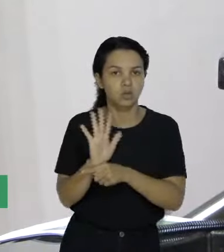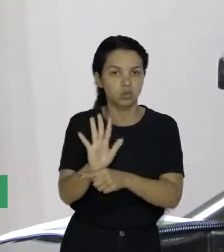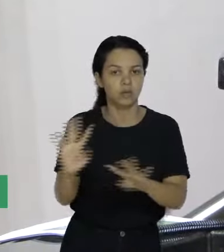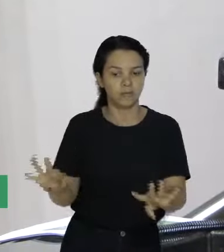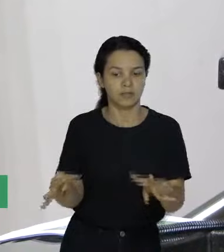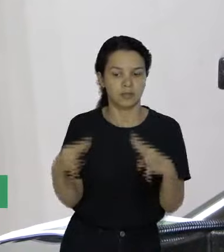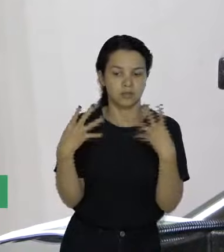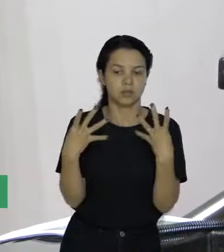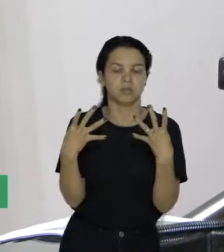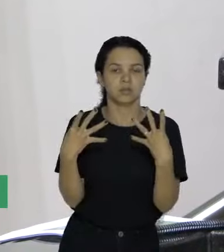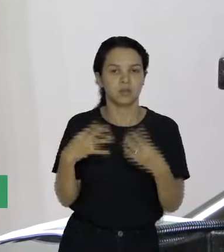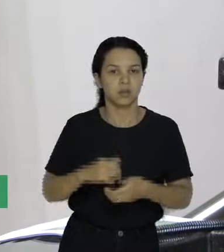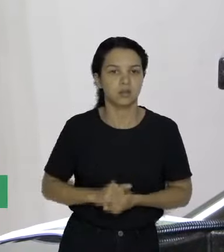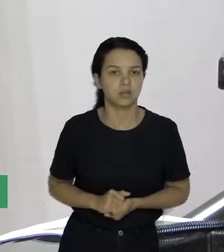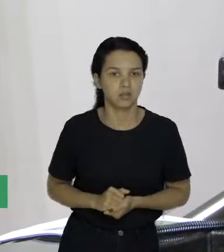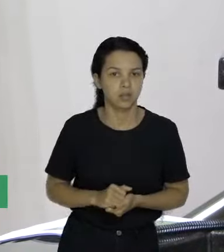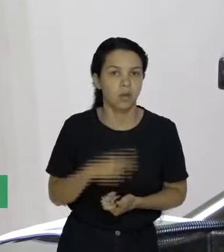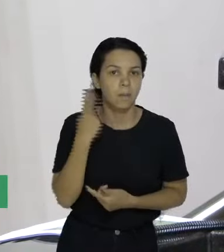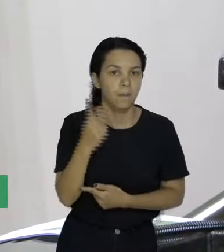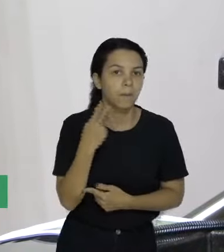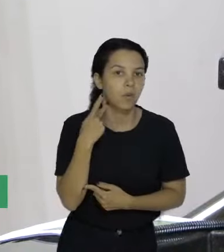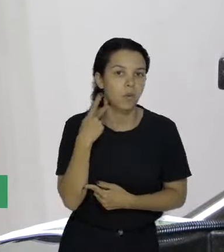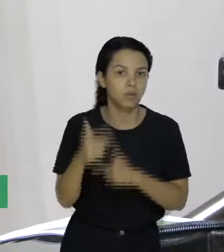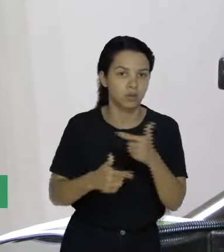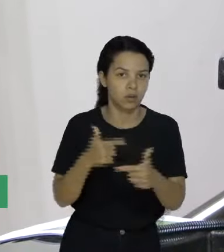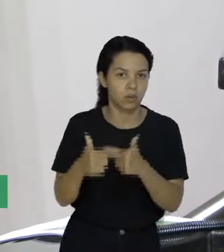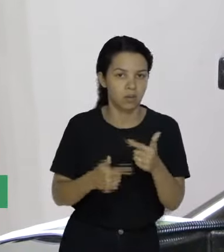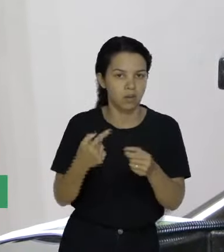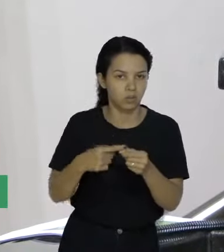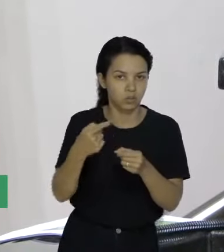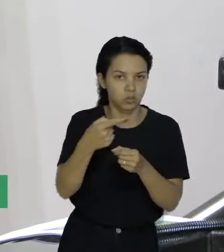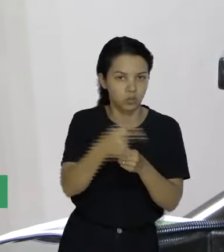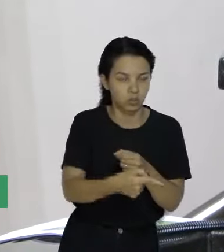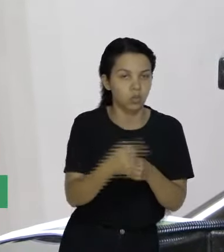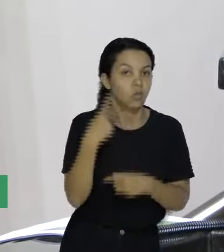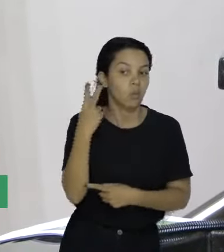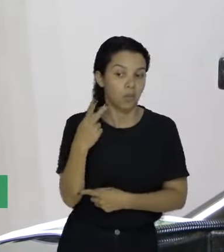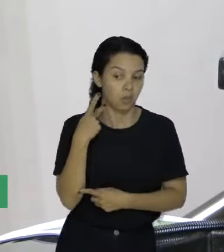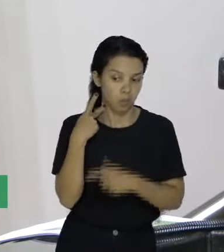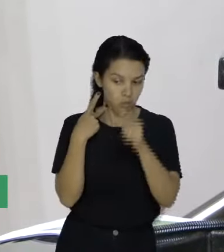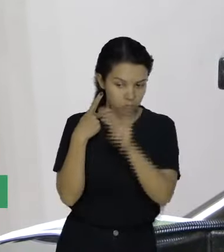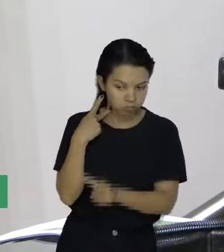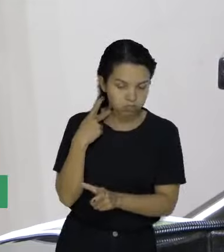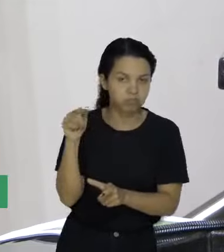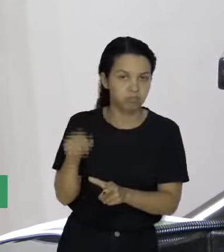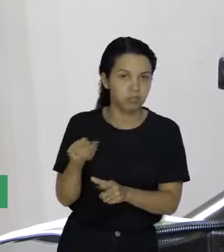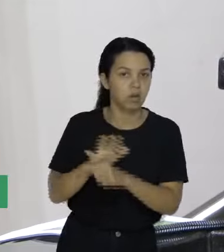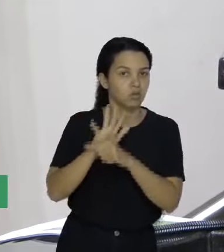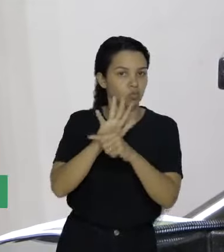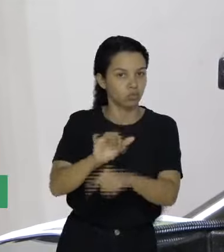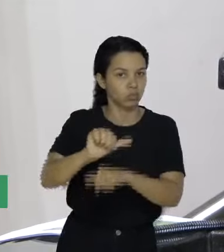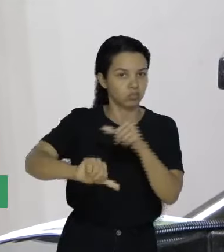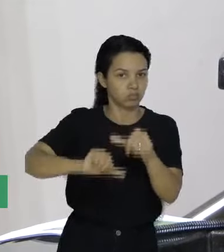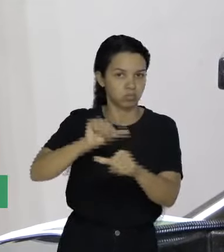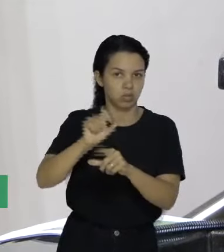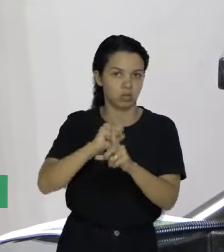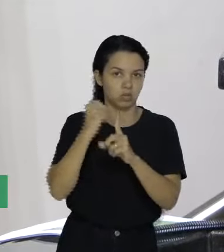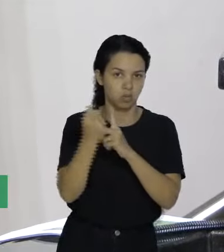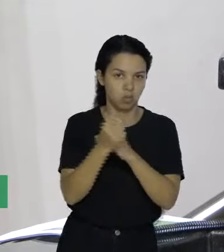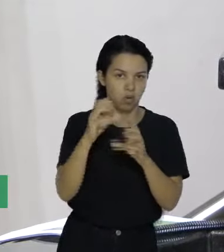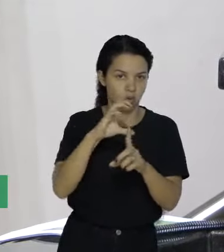mostrando como promotor de justiça pode ser um importante elemento de transformação social para sua comunidade